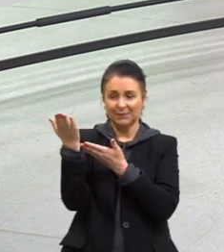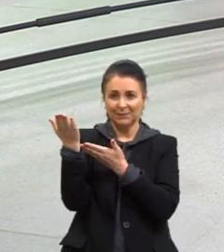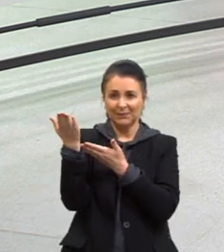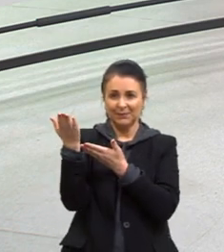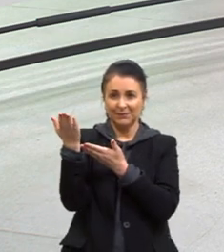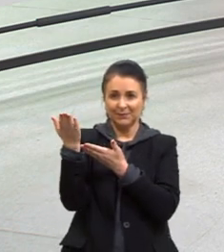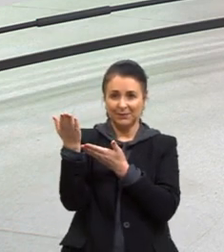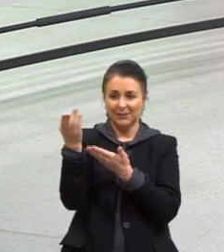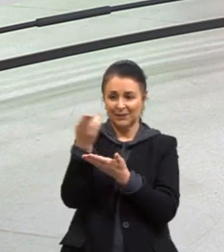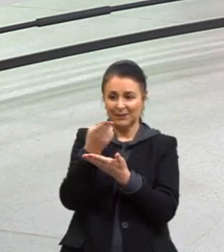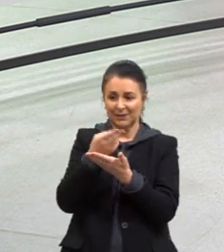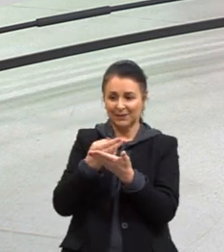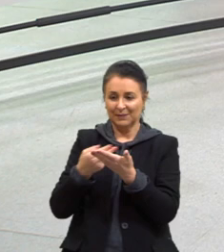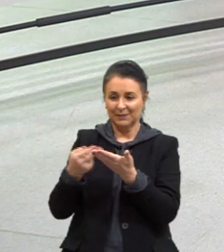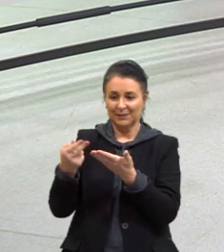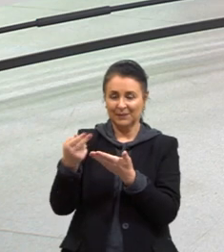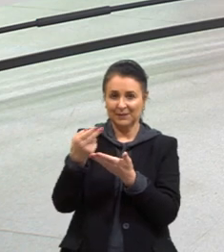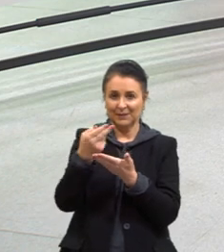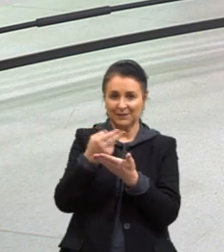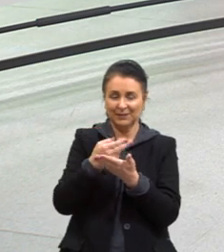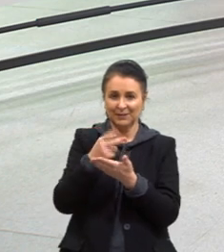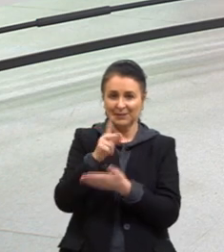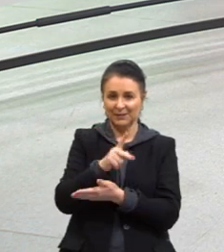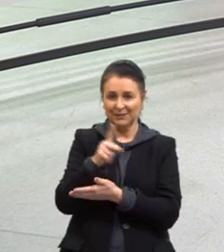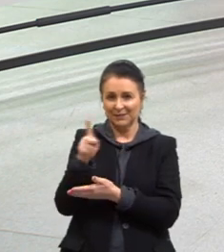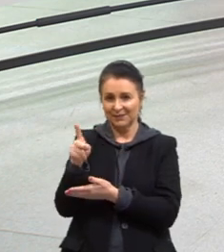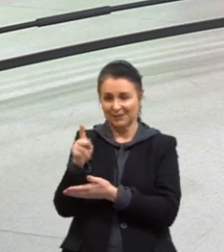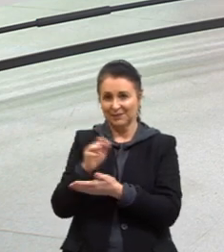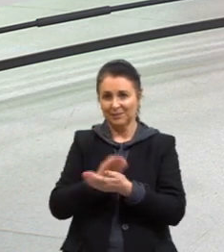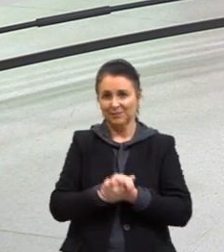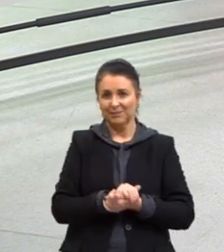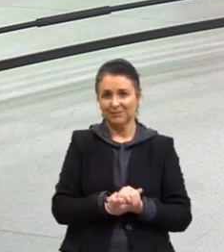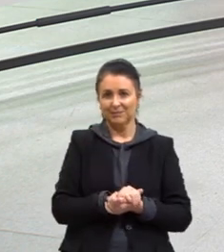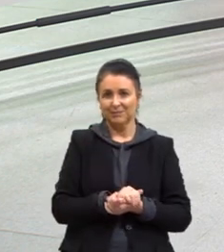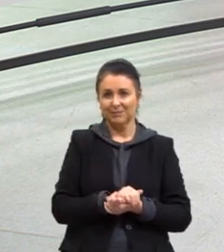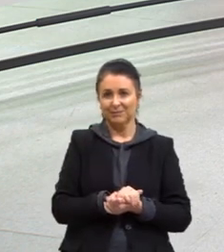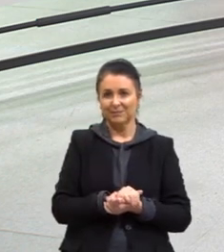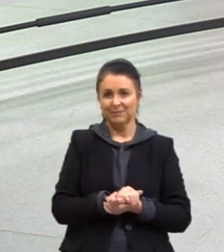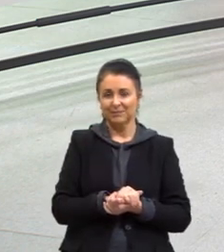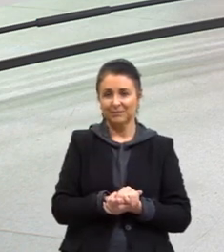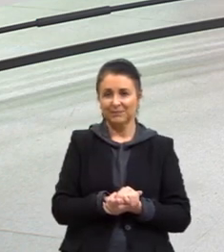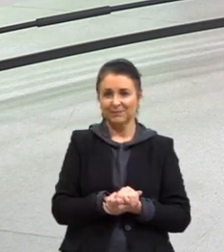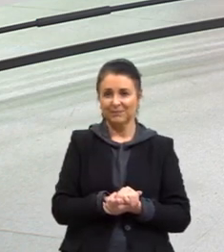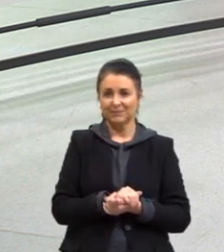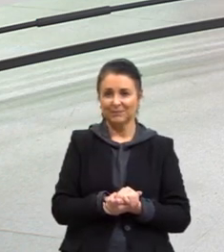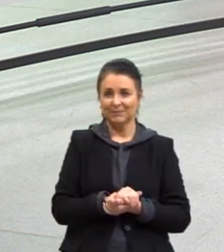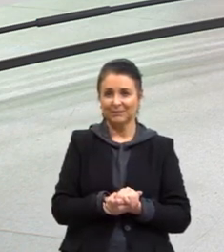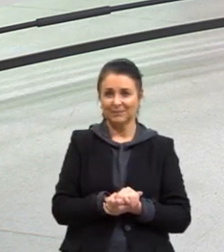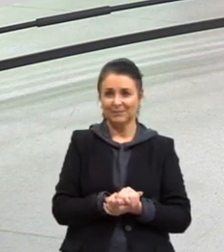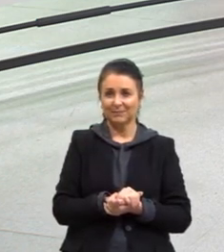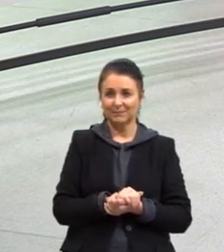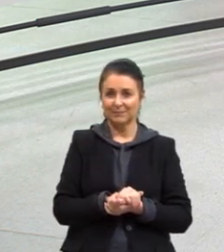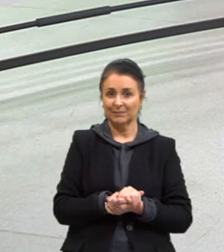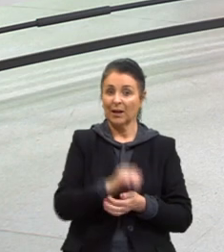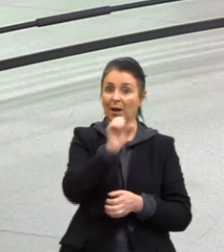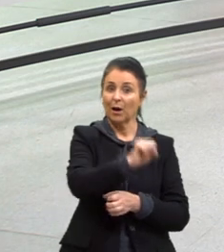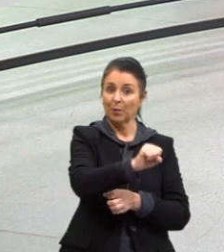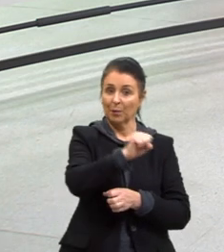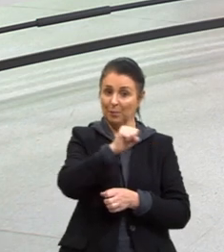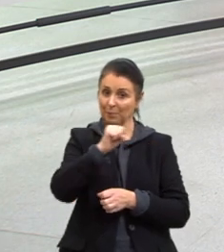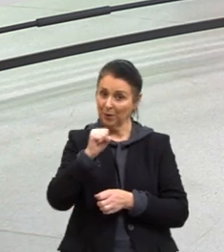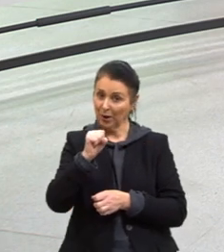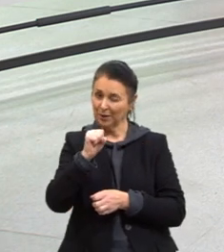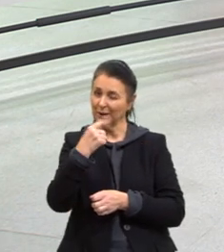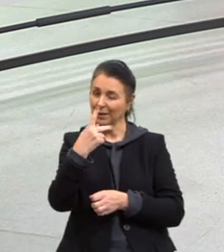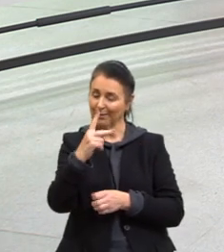E aí e a gente a desenhar aqui tá a nossa porta como se fosse a